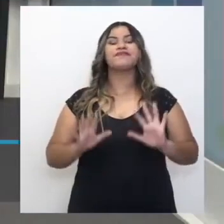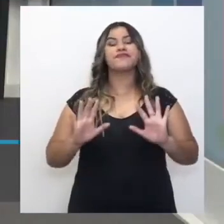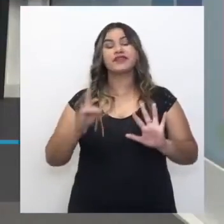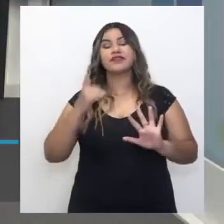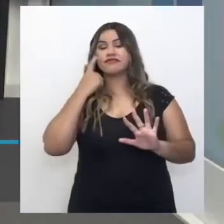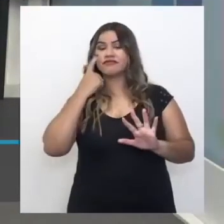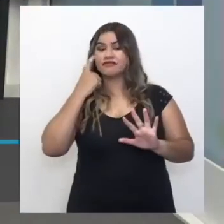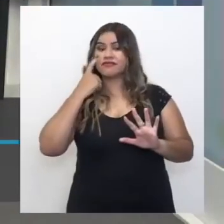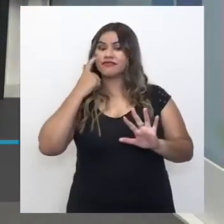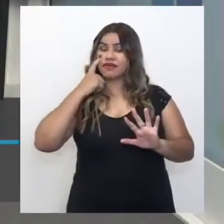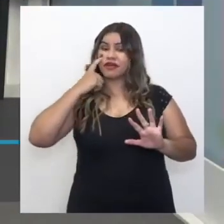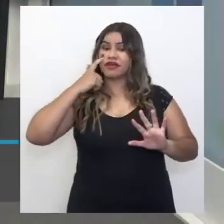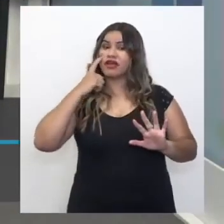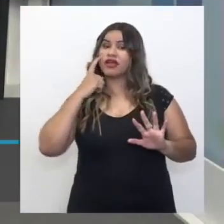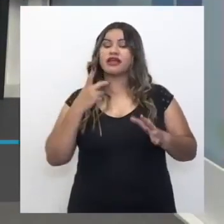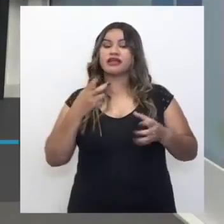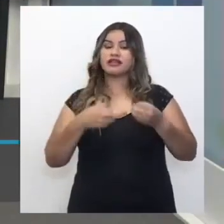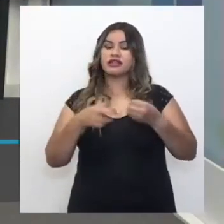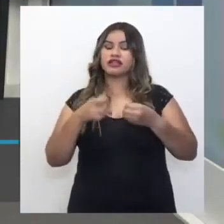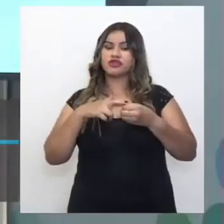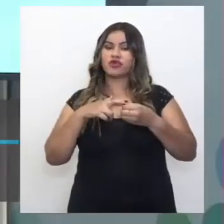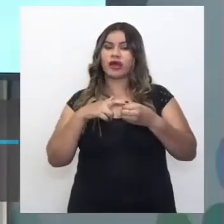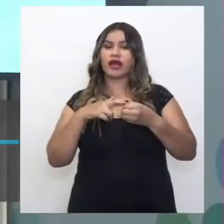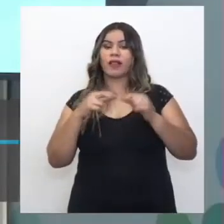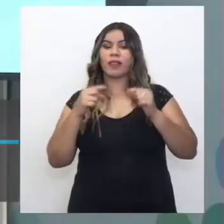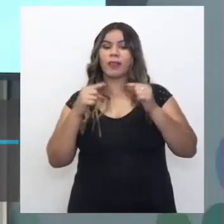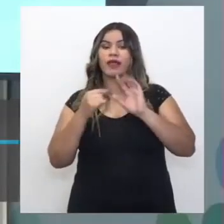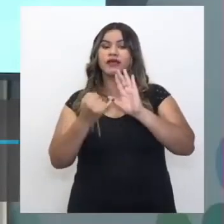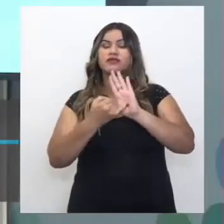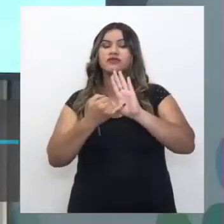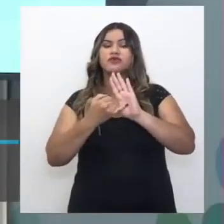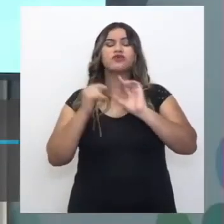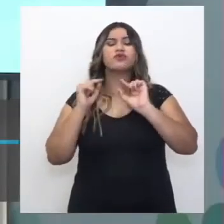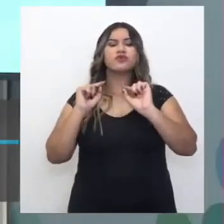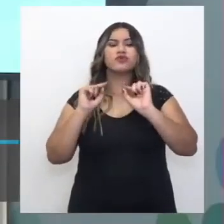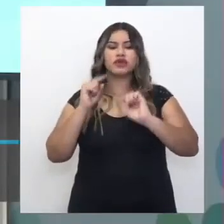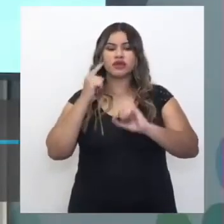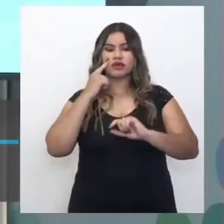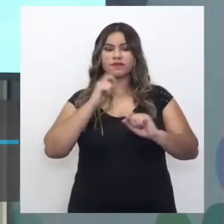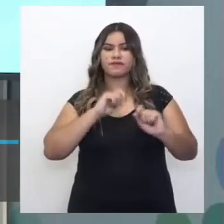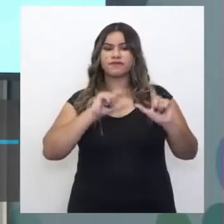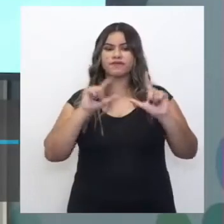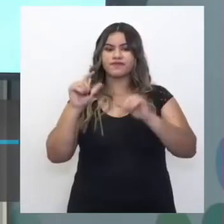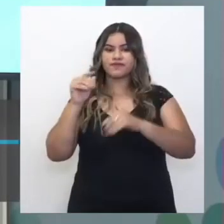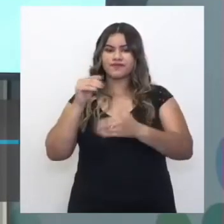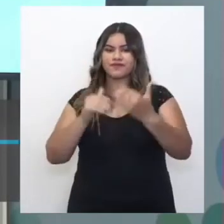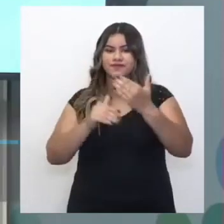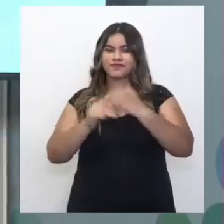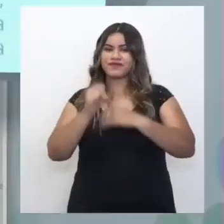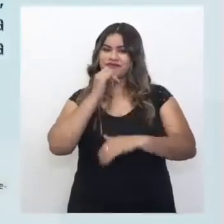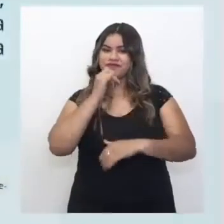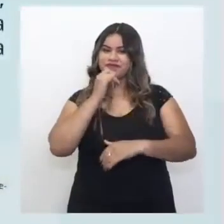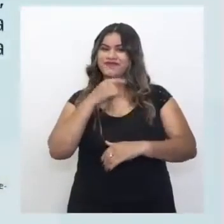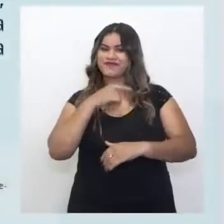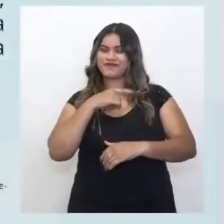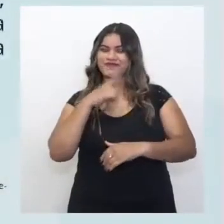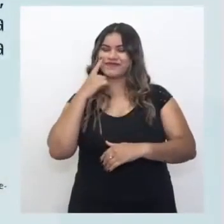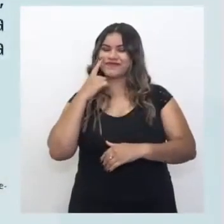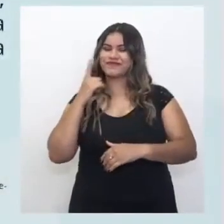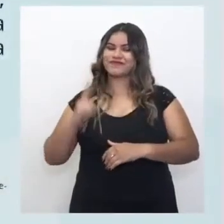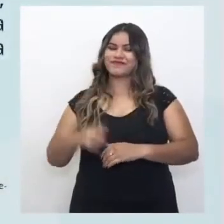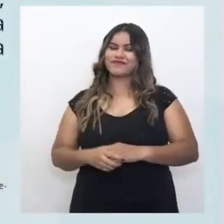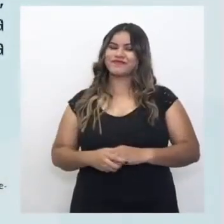já tomando uma retomada aí, vamos ver o que são os indicadores sociais e os seus exemplos aí na tela. Então acompanha aí